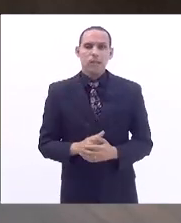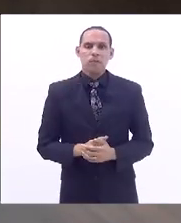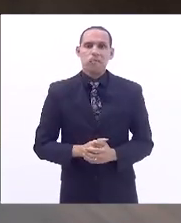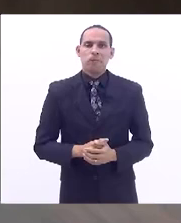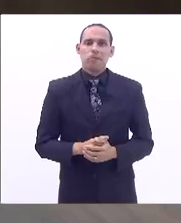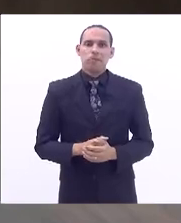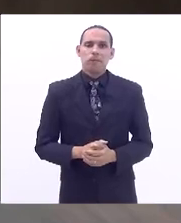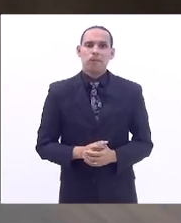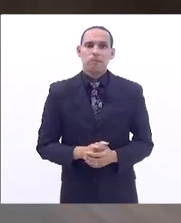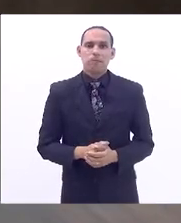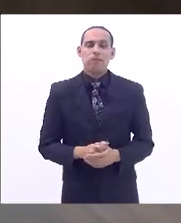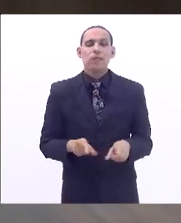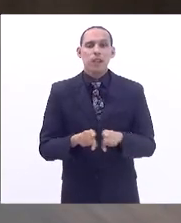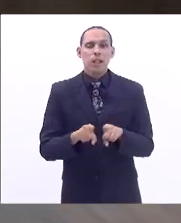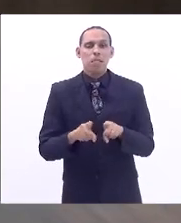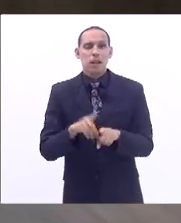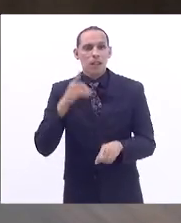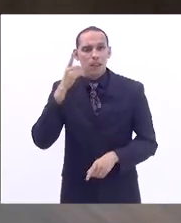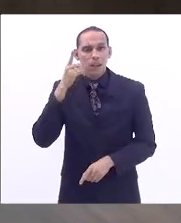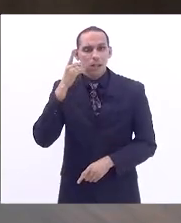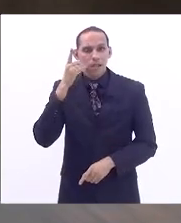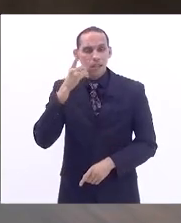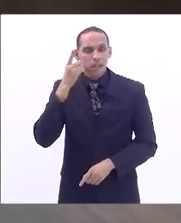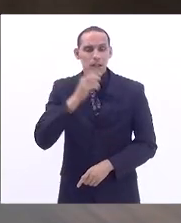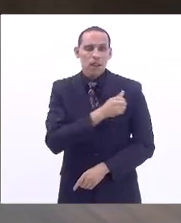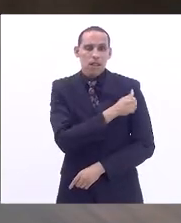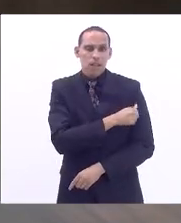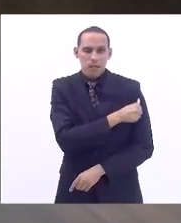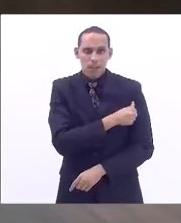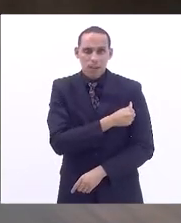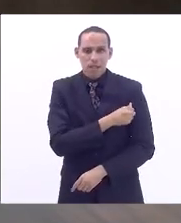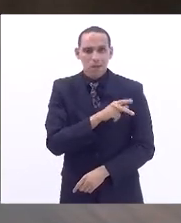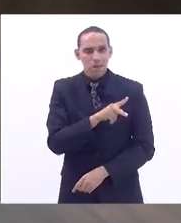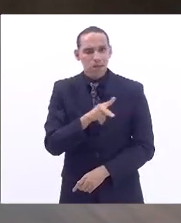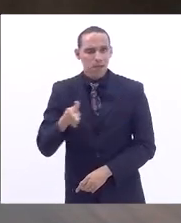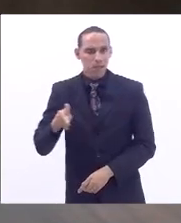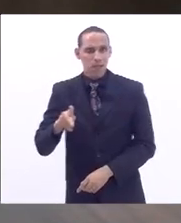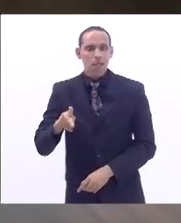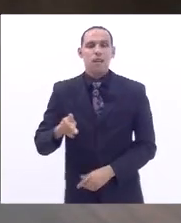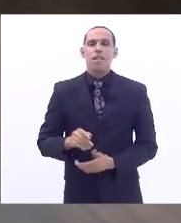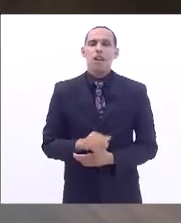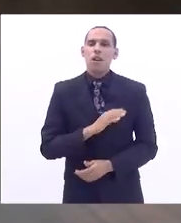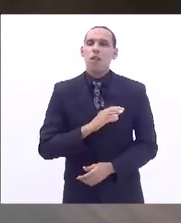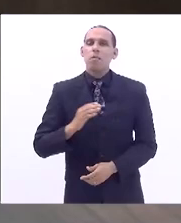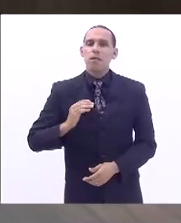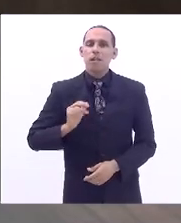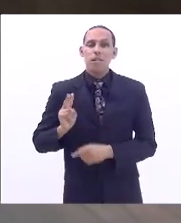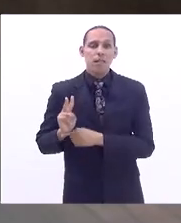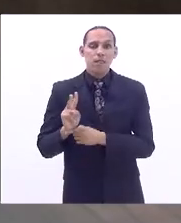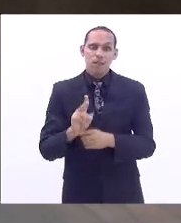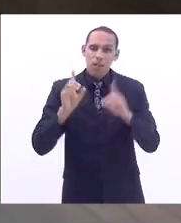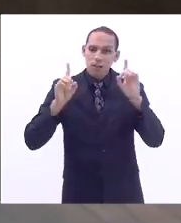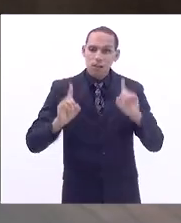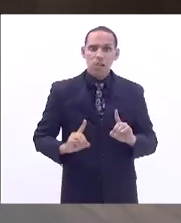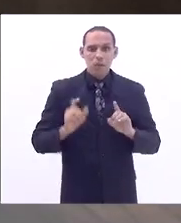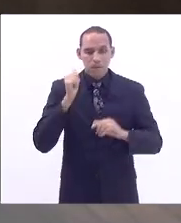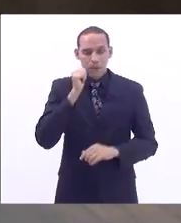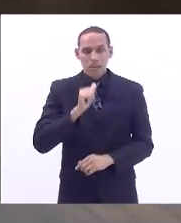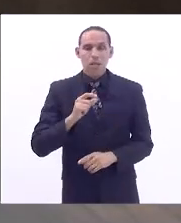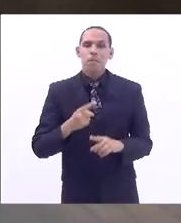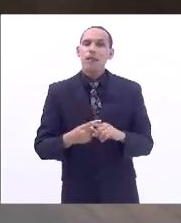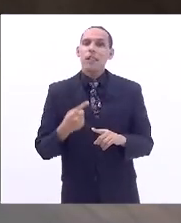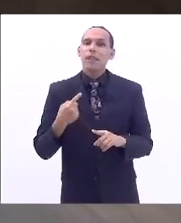e a deputada Rejane como presidenta da comissão de defesa dos direitos da mulher porque eu